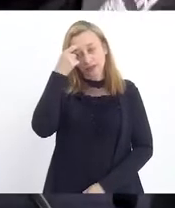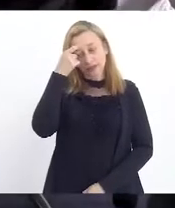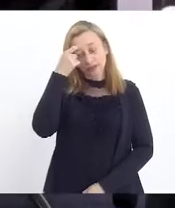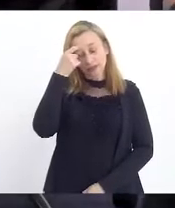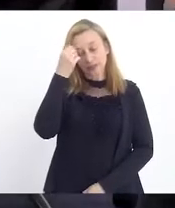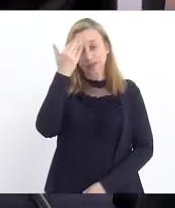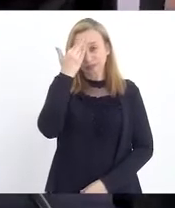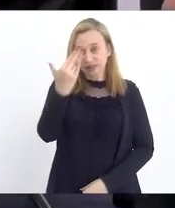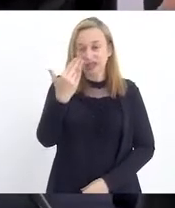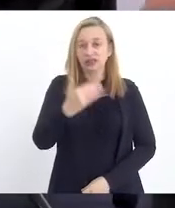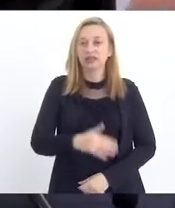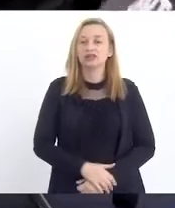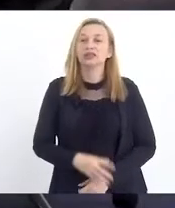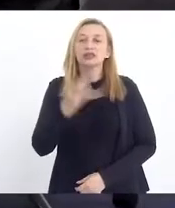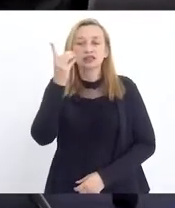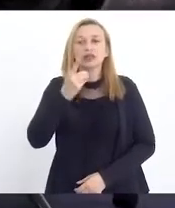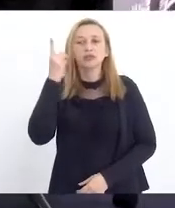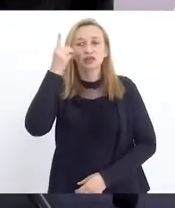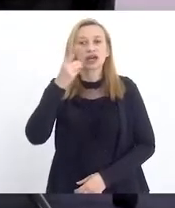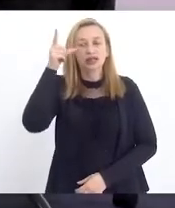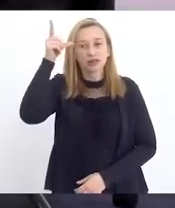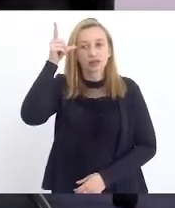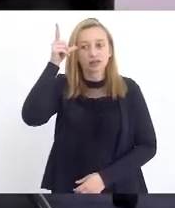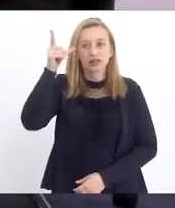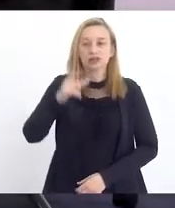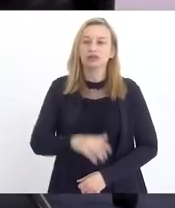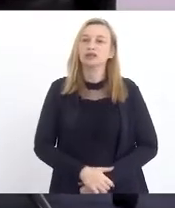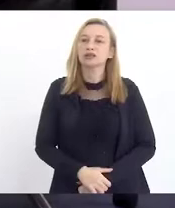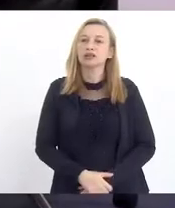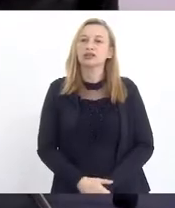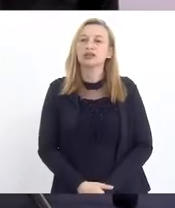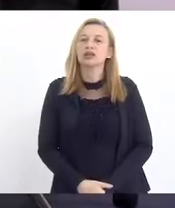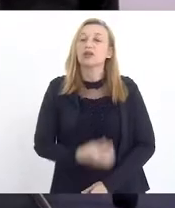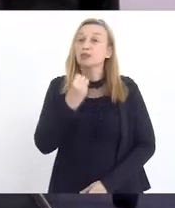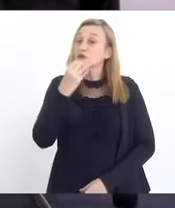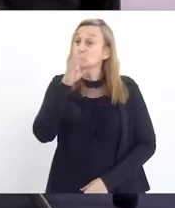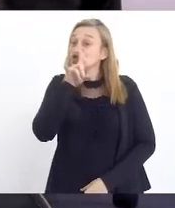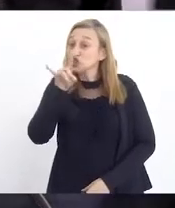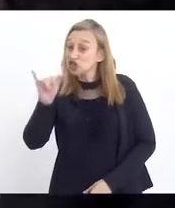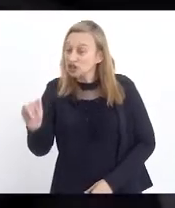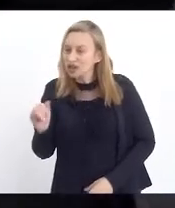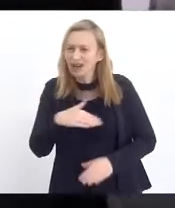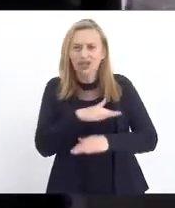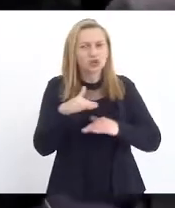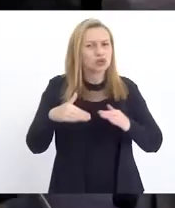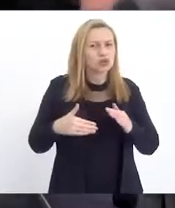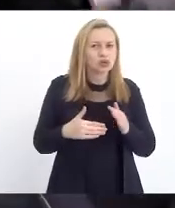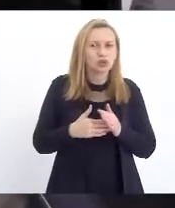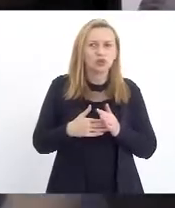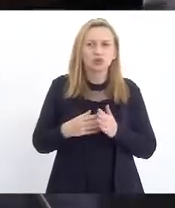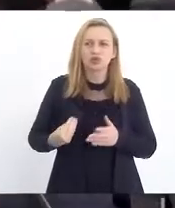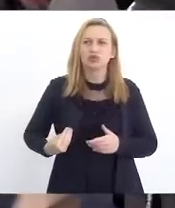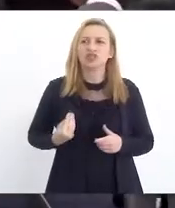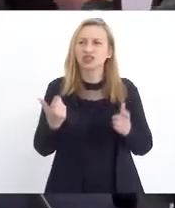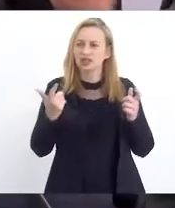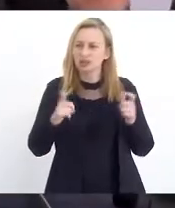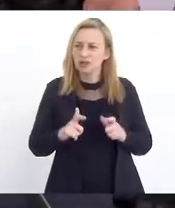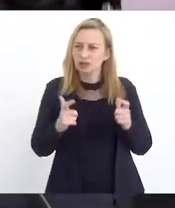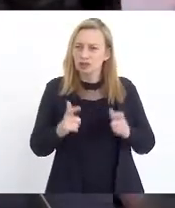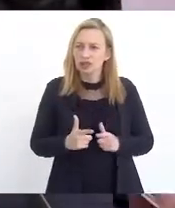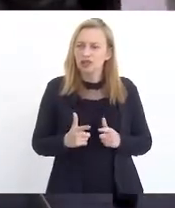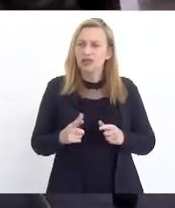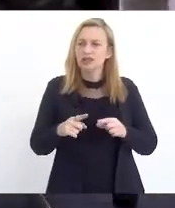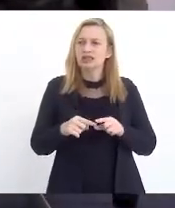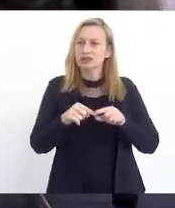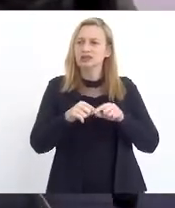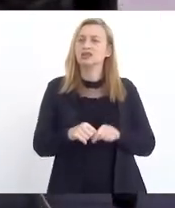Obrigado, deputada Lucinha. Bom dia a todas as pessoas aqui presentes nesta